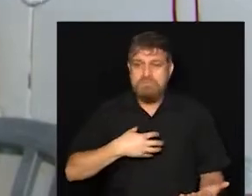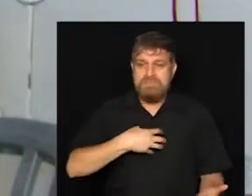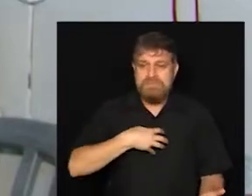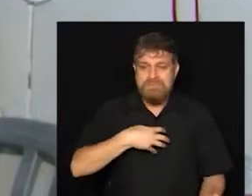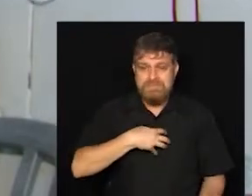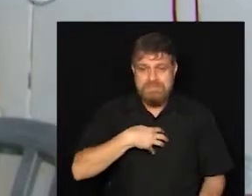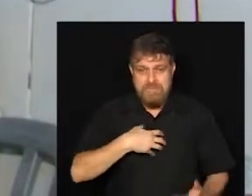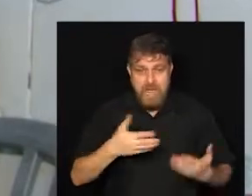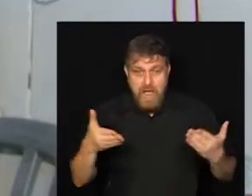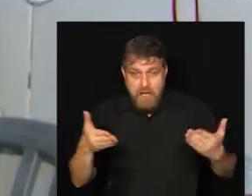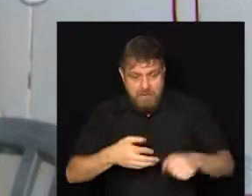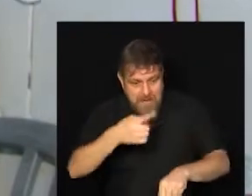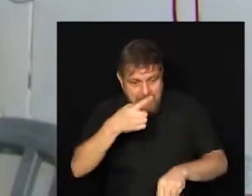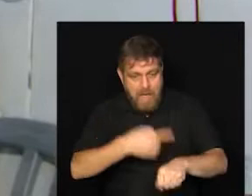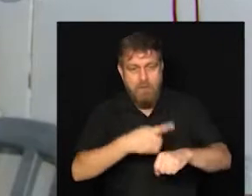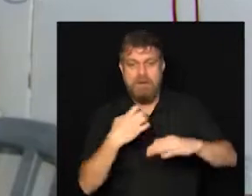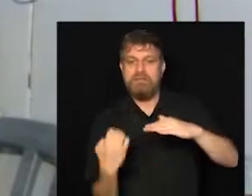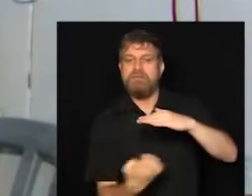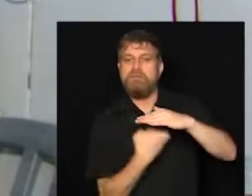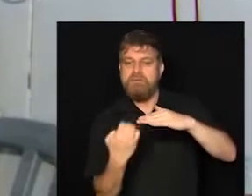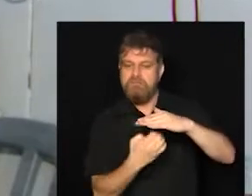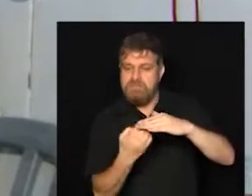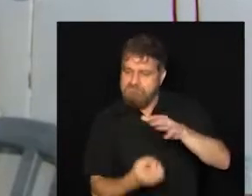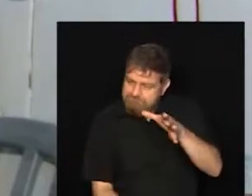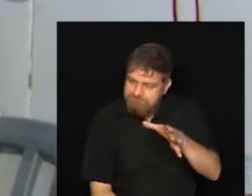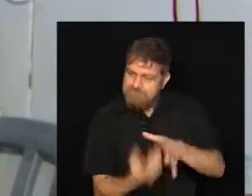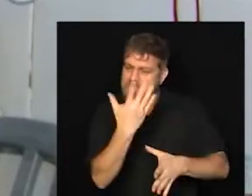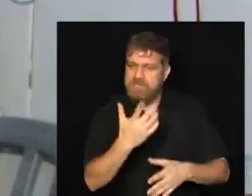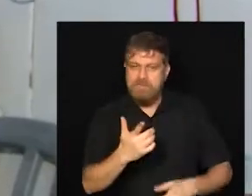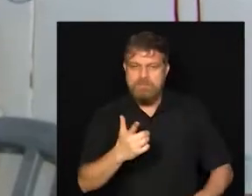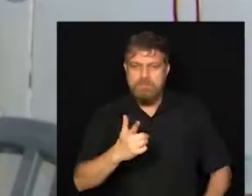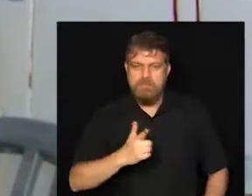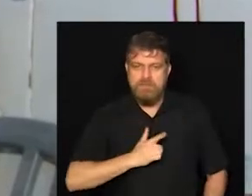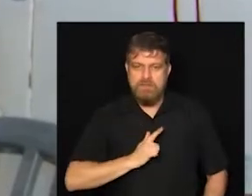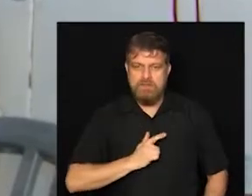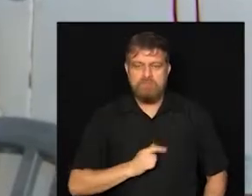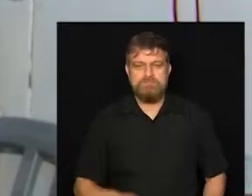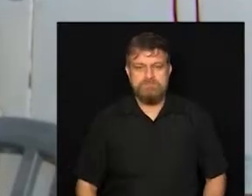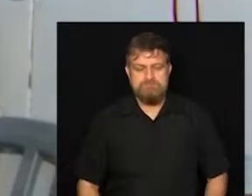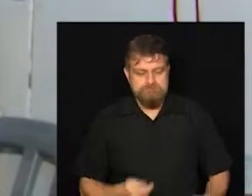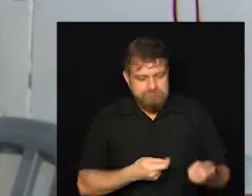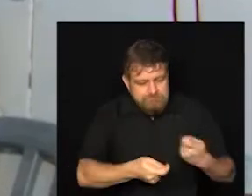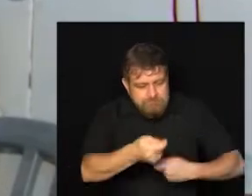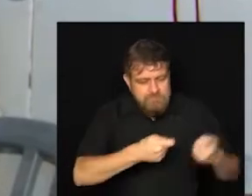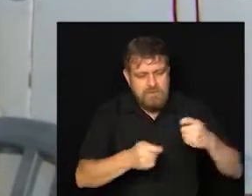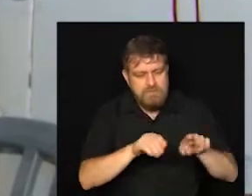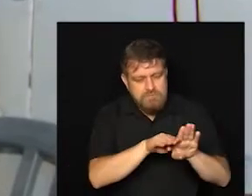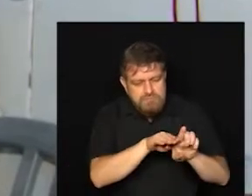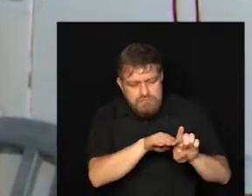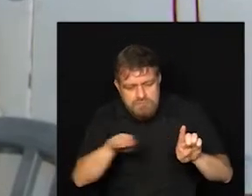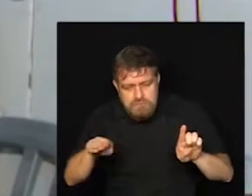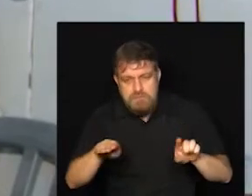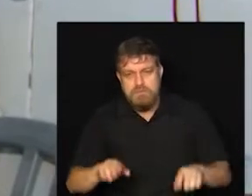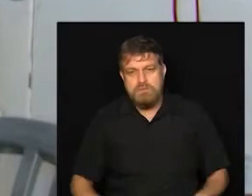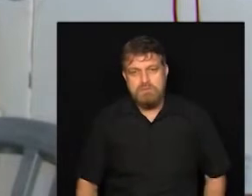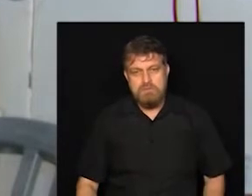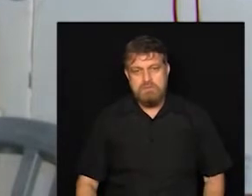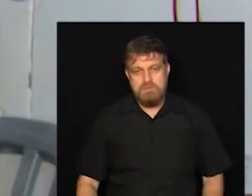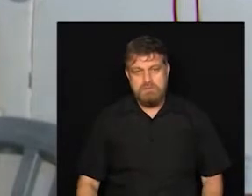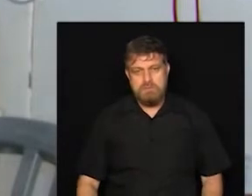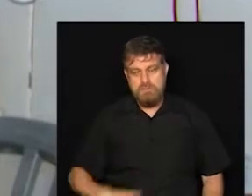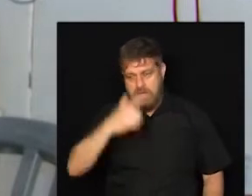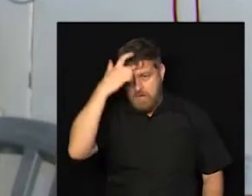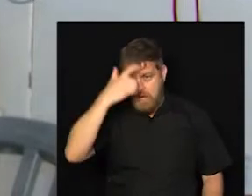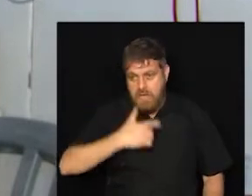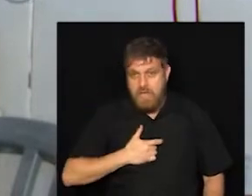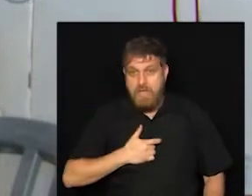eu senti que agora era hora de abrir, senti que estabilizou, né, o negócio e por